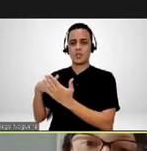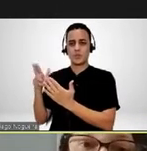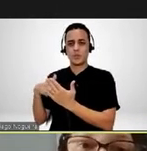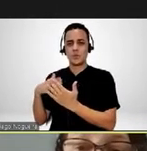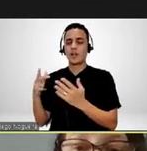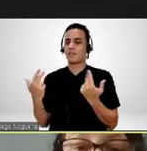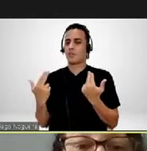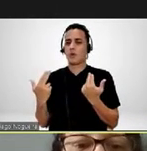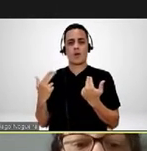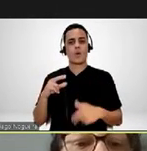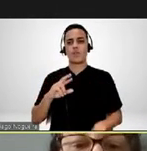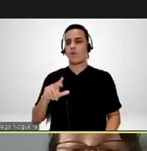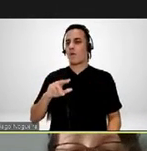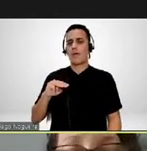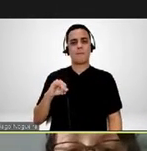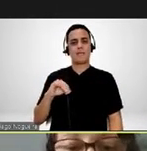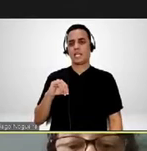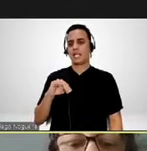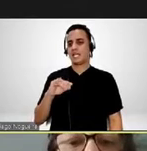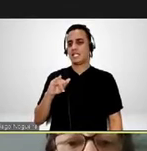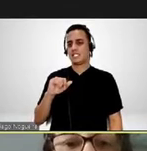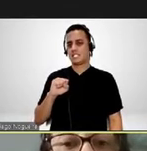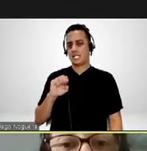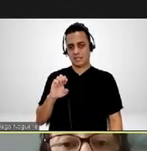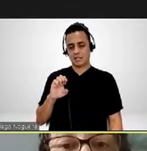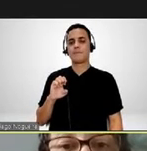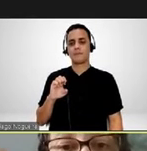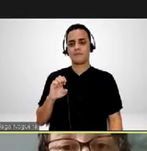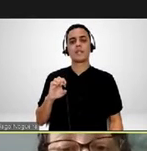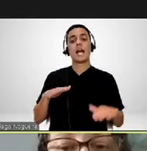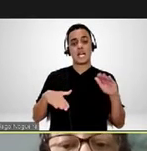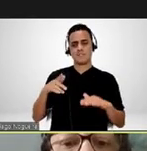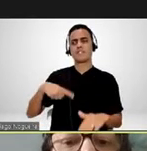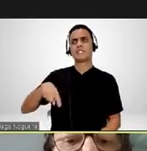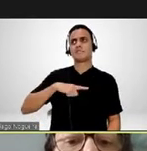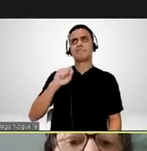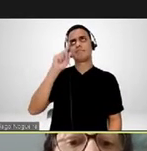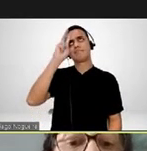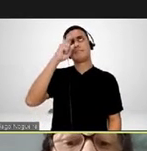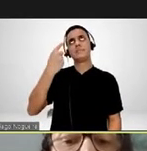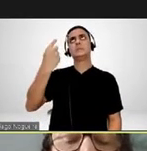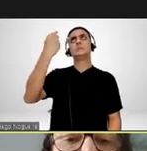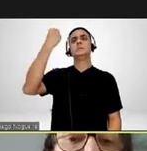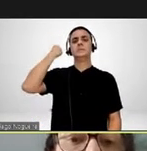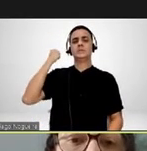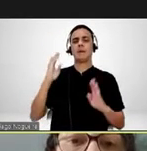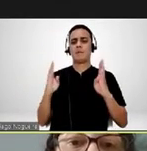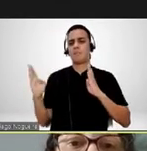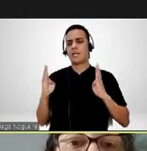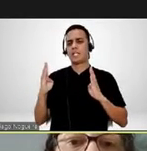afasta da mímese já há muitos anos, né? Então, a gente poderia até retornar ao romantismo